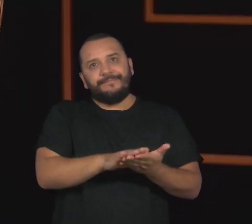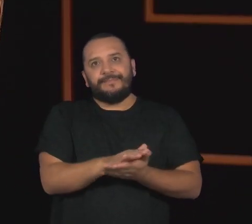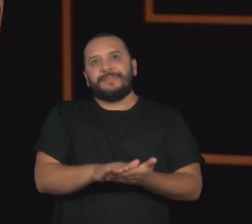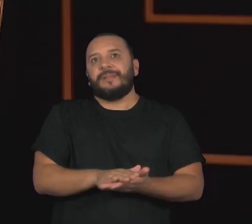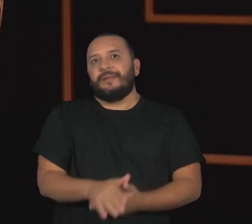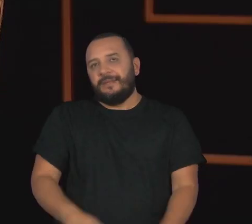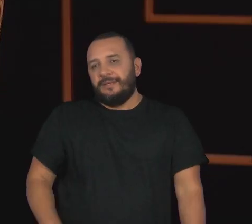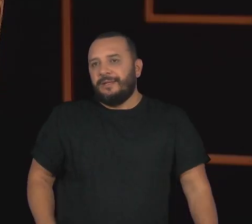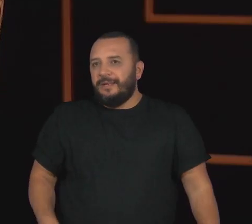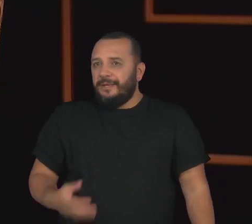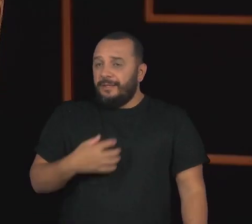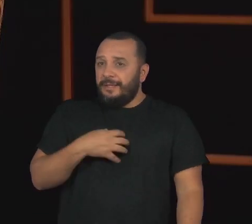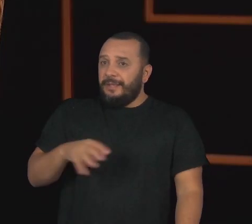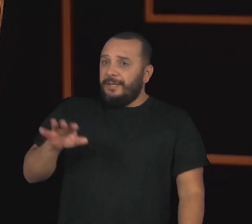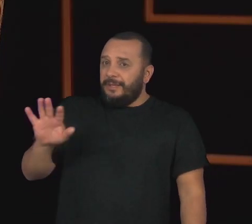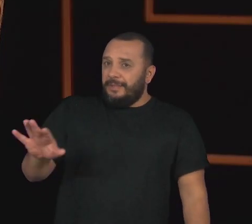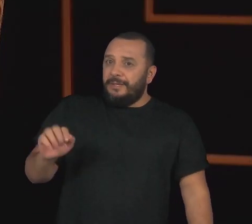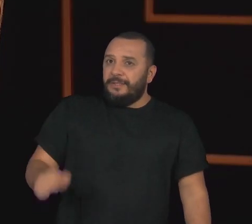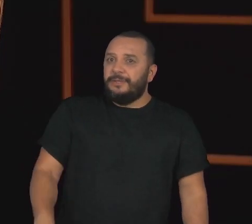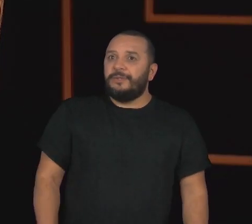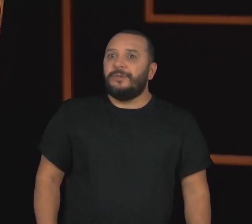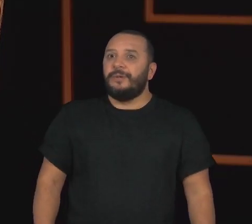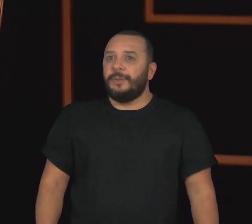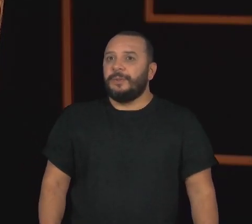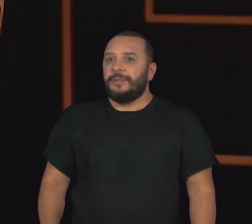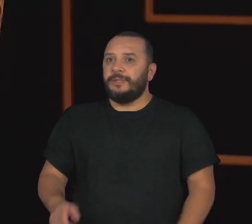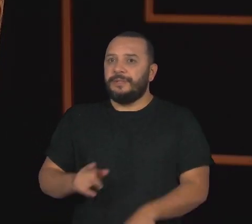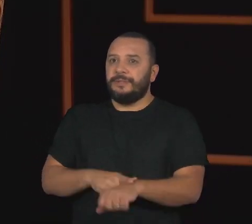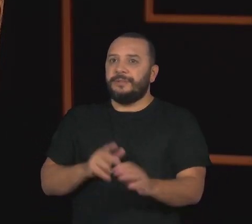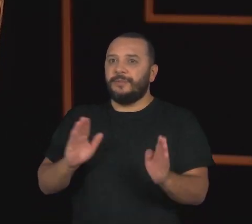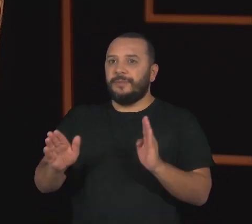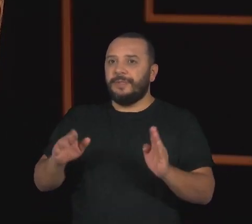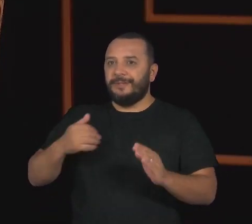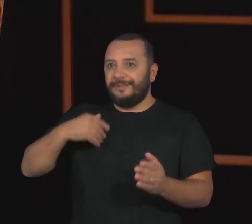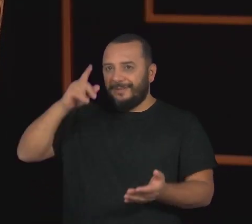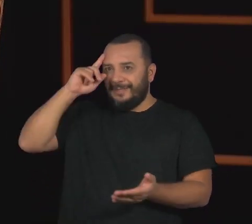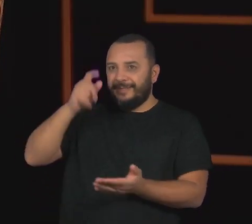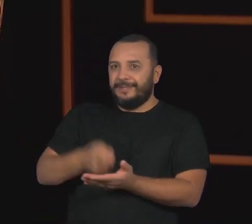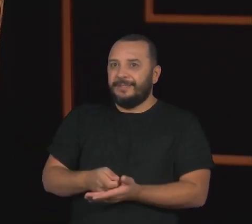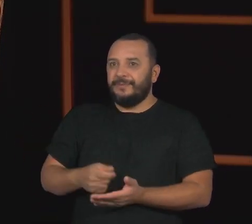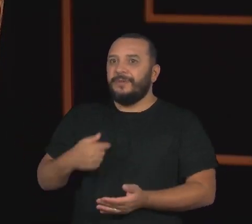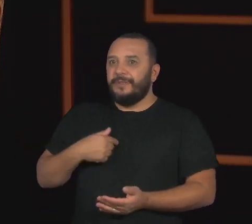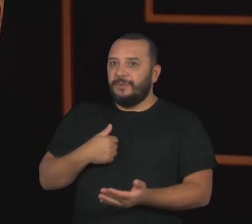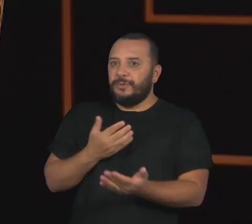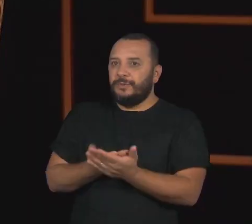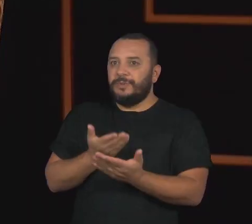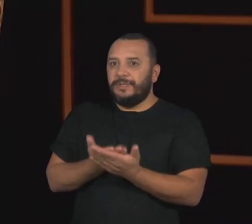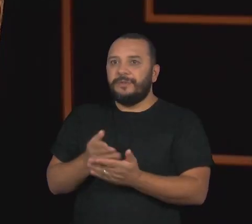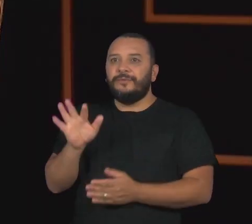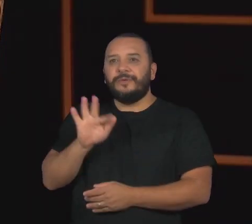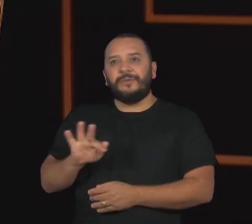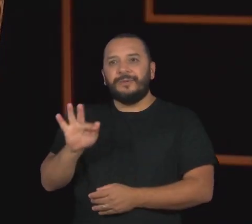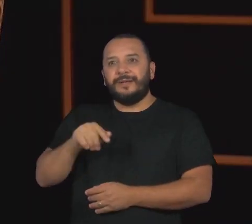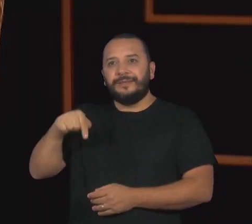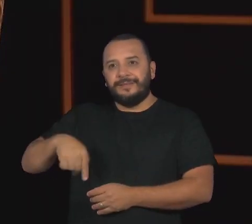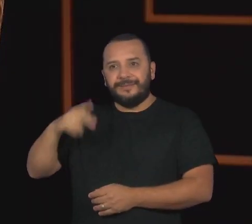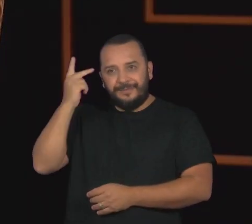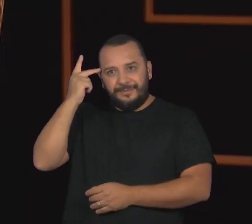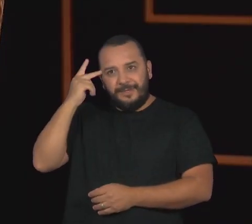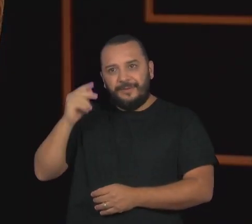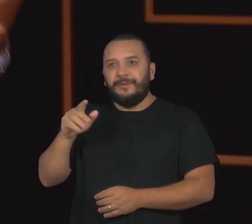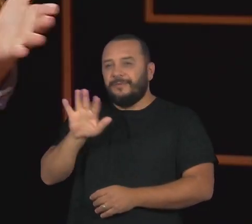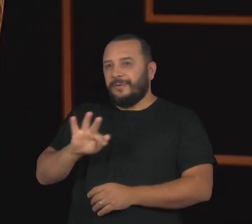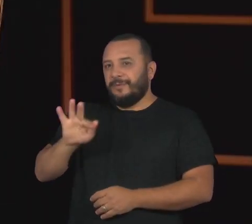Foi isso. Eu estava exatamente nesse momento decisivo. Eu estava fazendo faculdade aqui em São Paulo, faculdade de